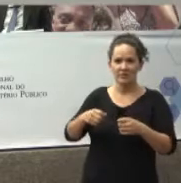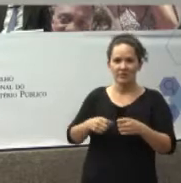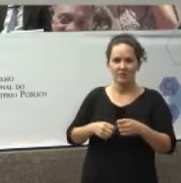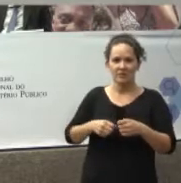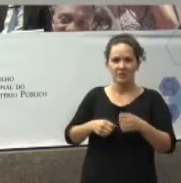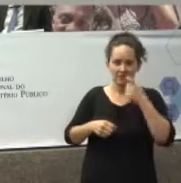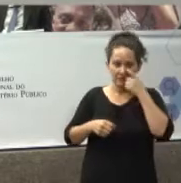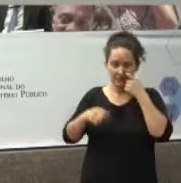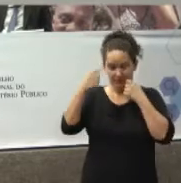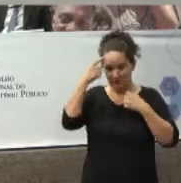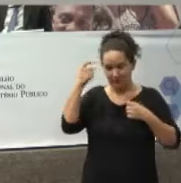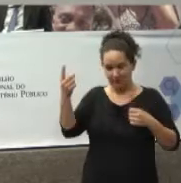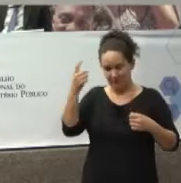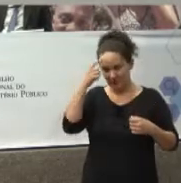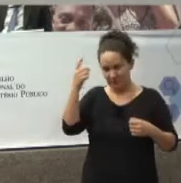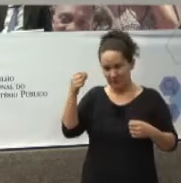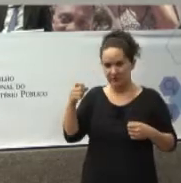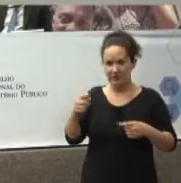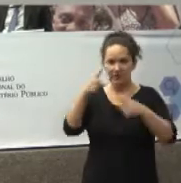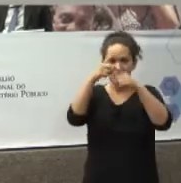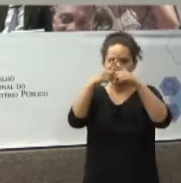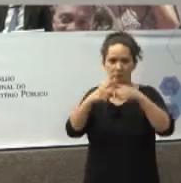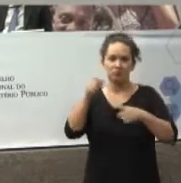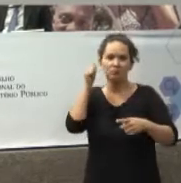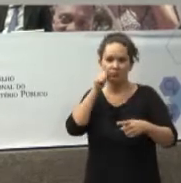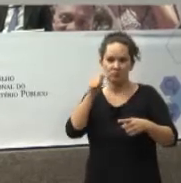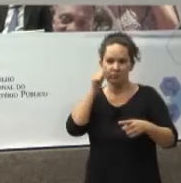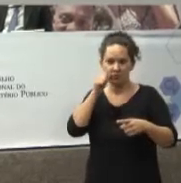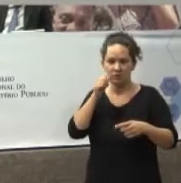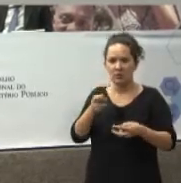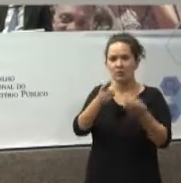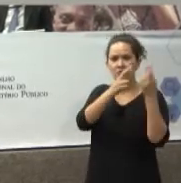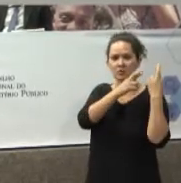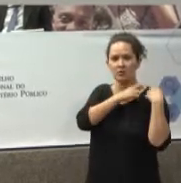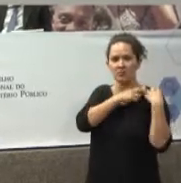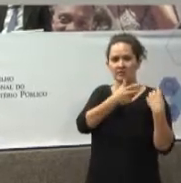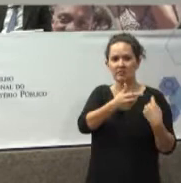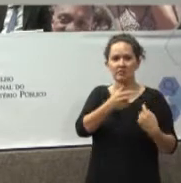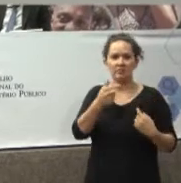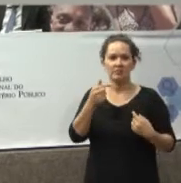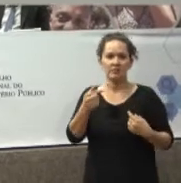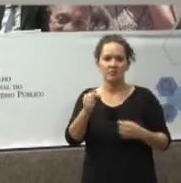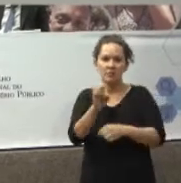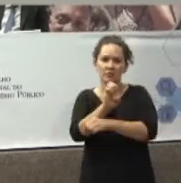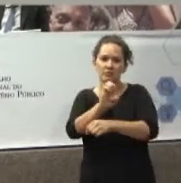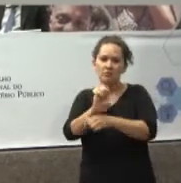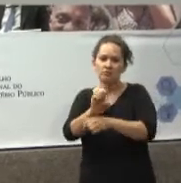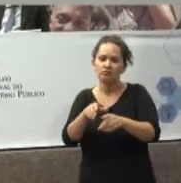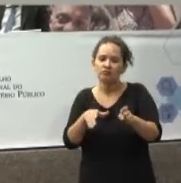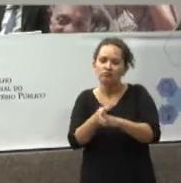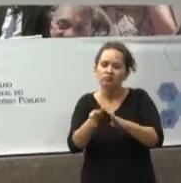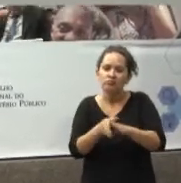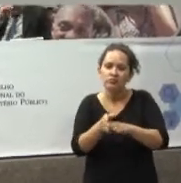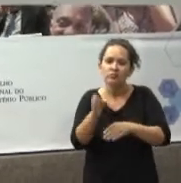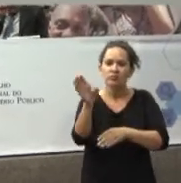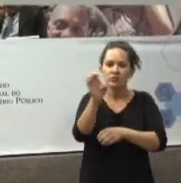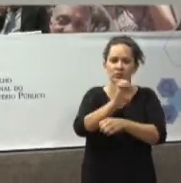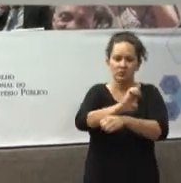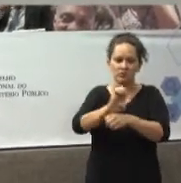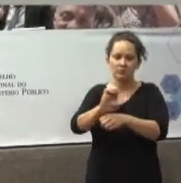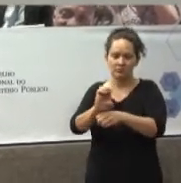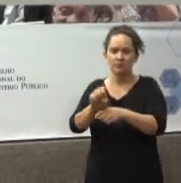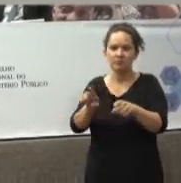agora nesse momento também tem com a bp o encontro com representação dos 27 estados os conselhos estaduais das comissões